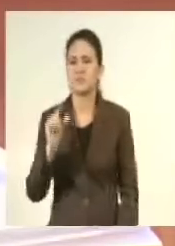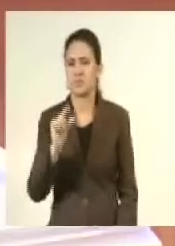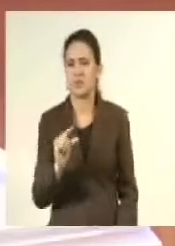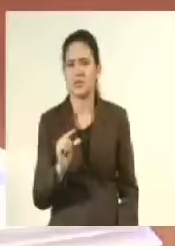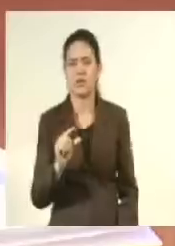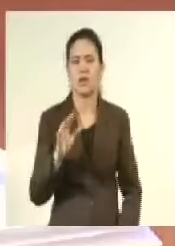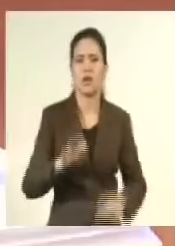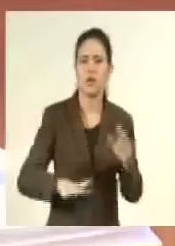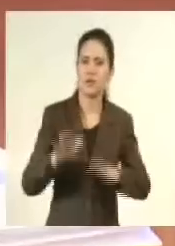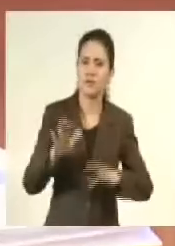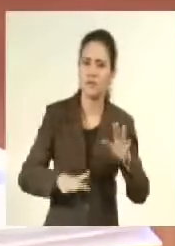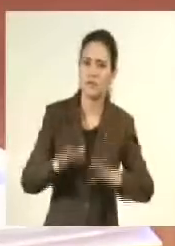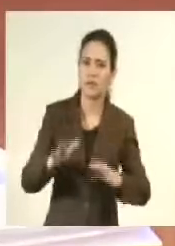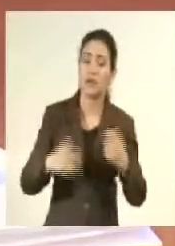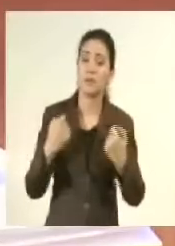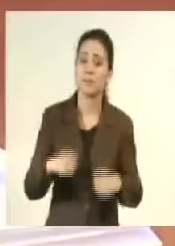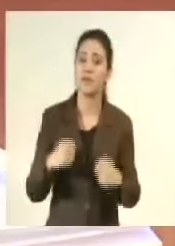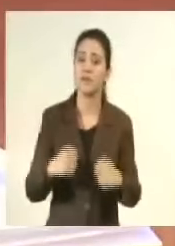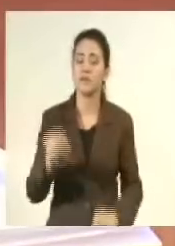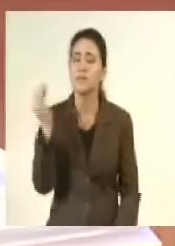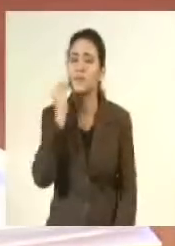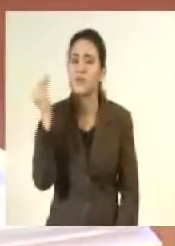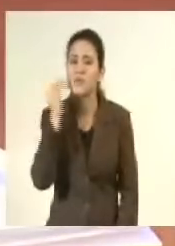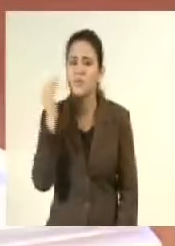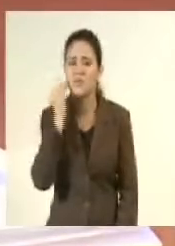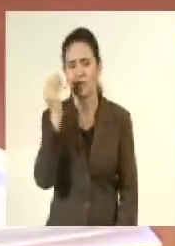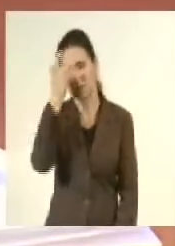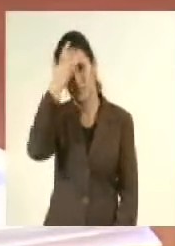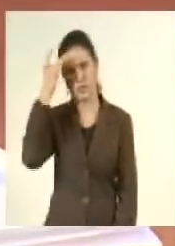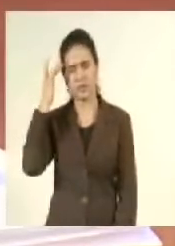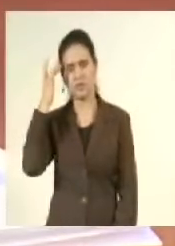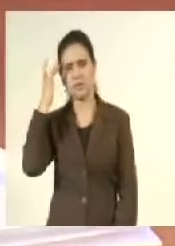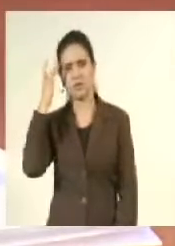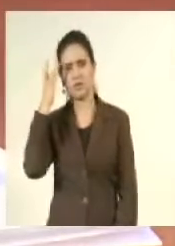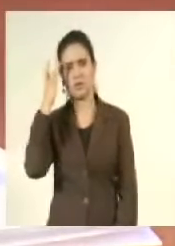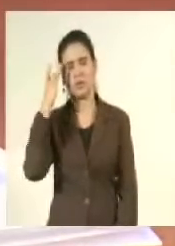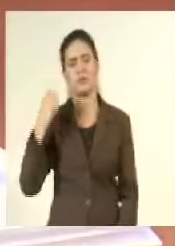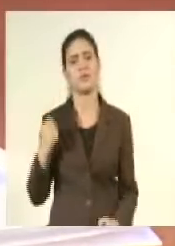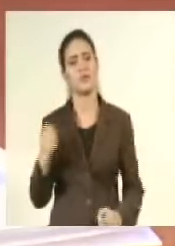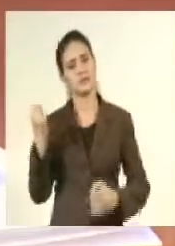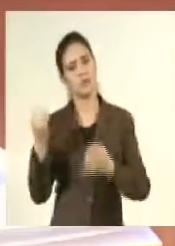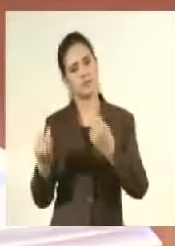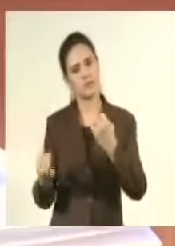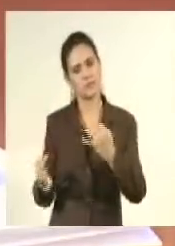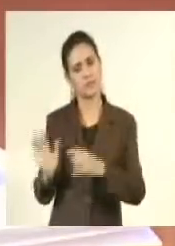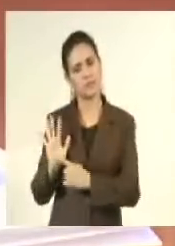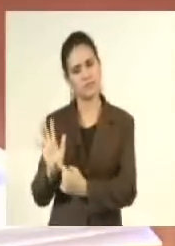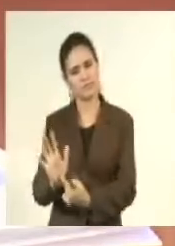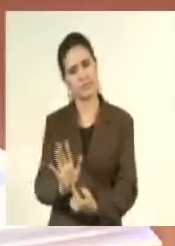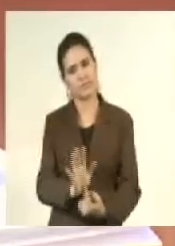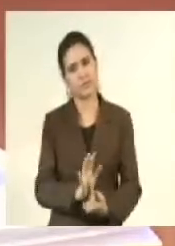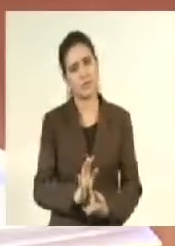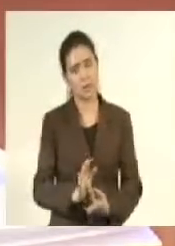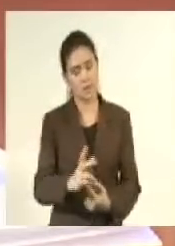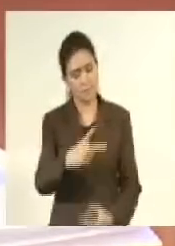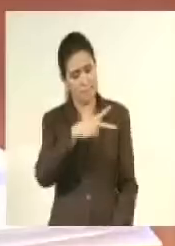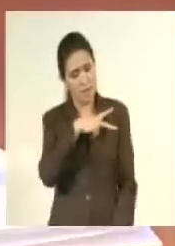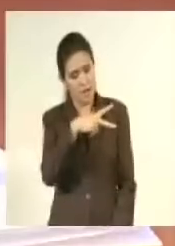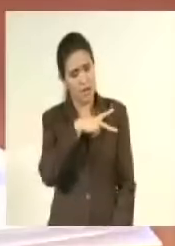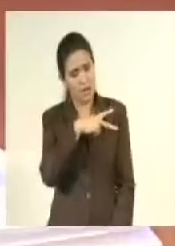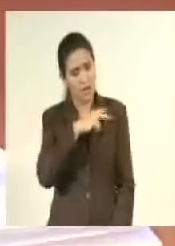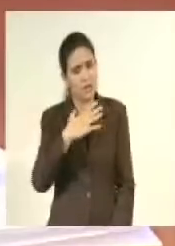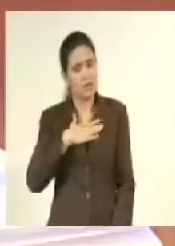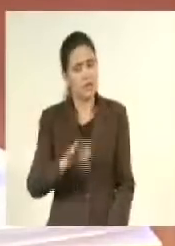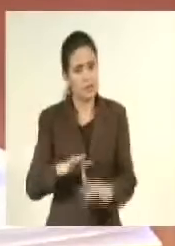vezes é necessário para provar para as pessoas. E vou ter que expor, deputado Antônio Pereira, até a vida pessoal da minha